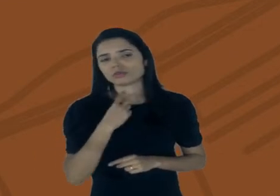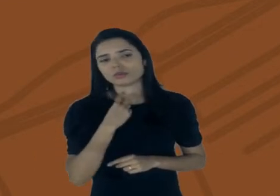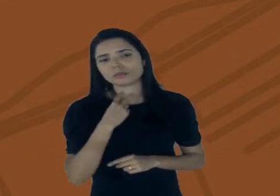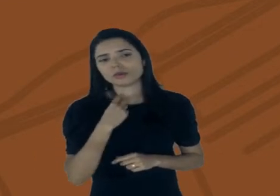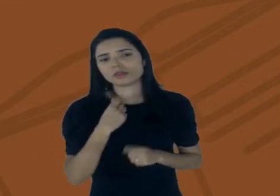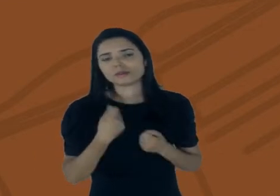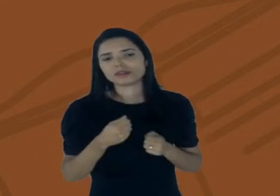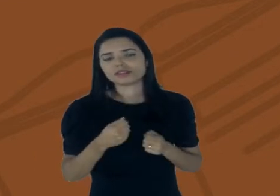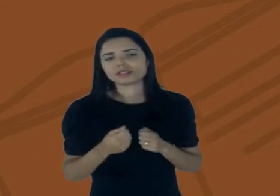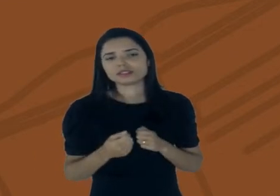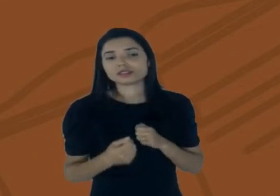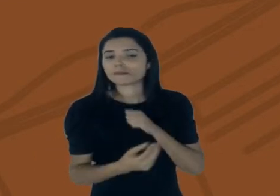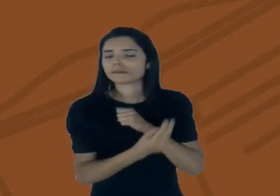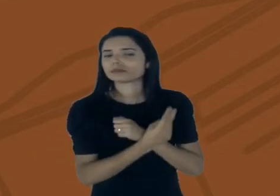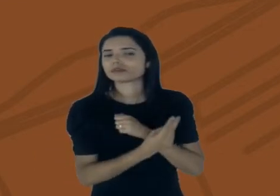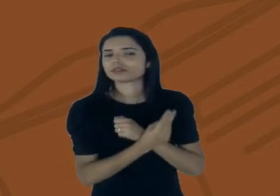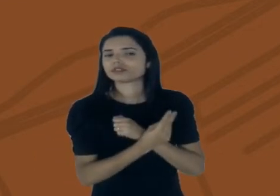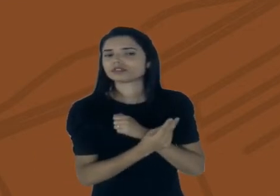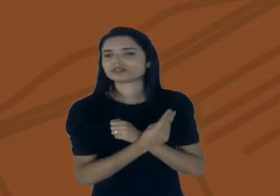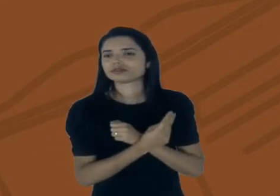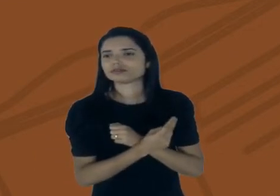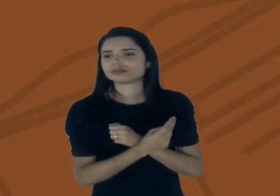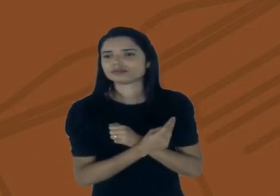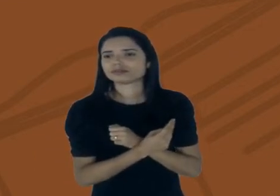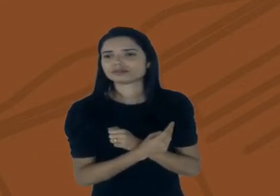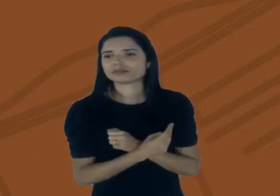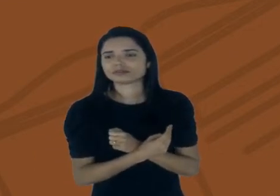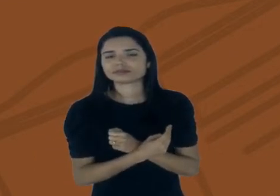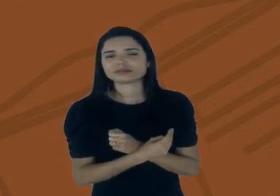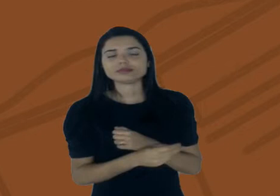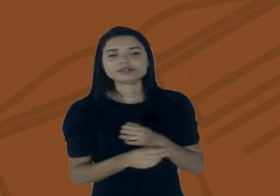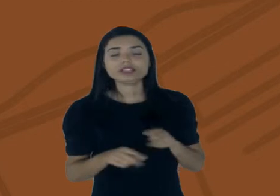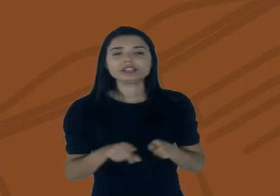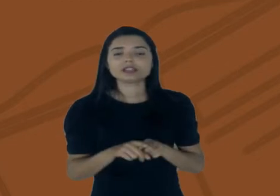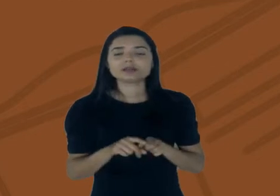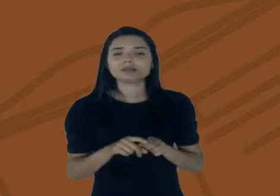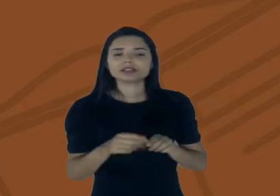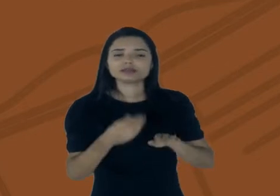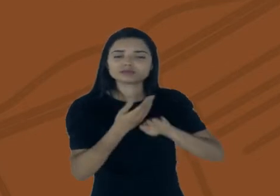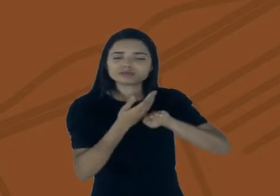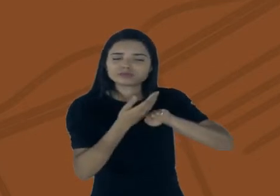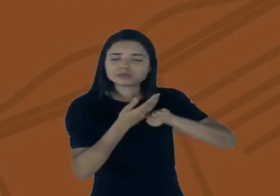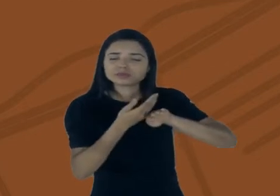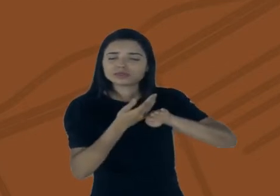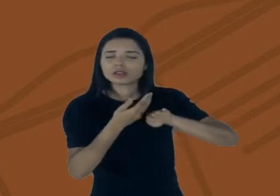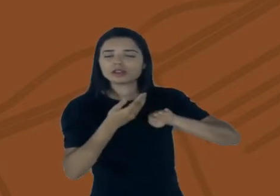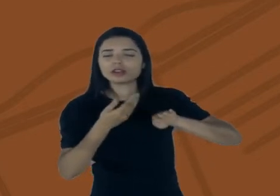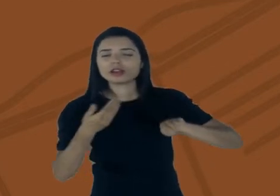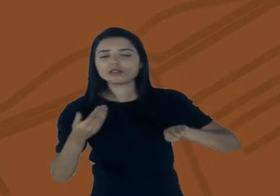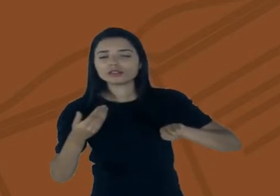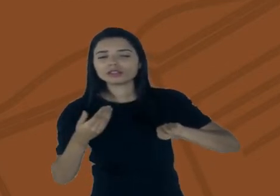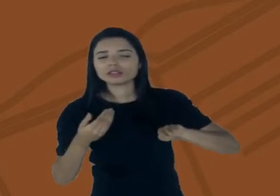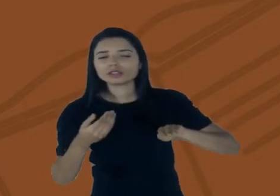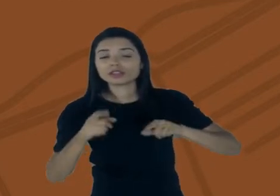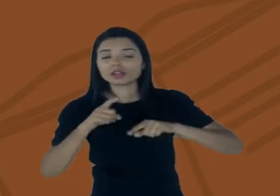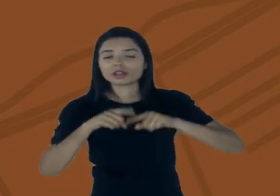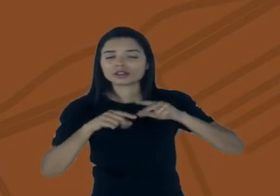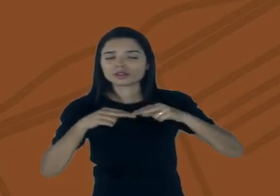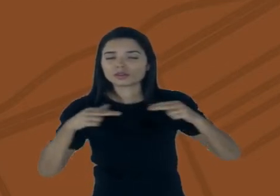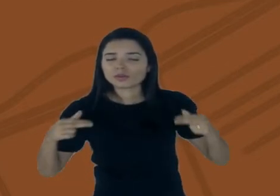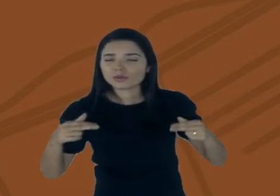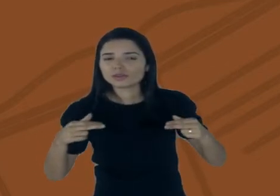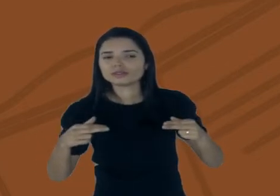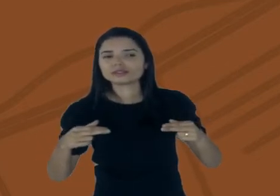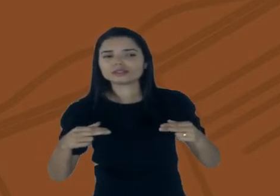prevenindo. Procurar se afastar de situações conflitantes ou que envolvam estresse diário. Isso aí eu acho que está um